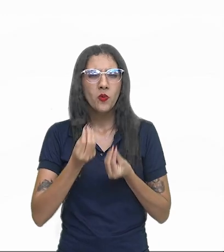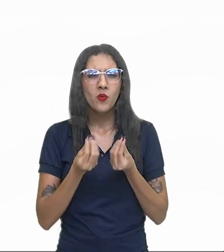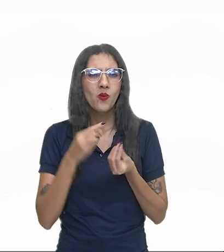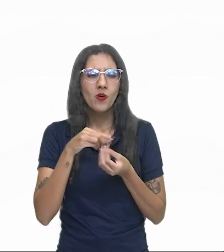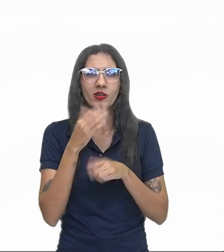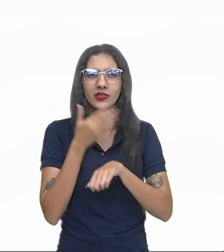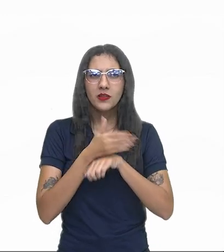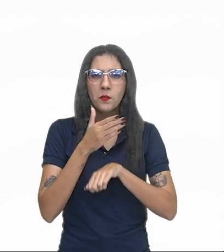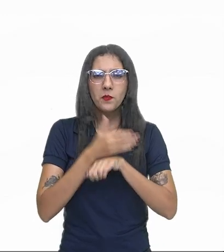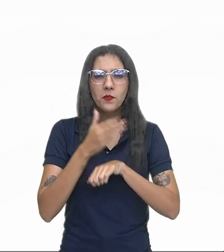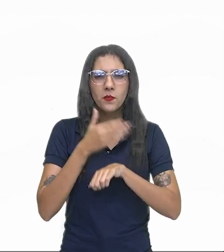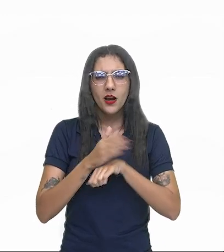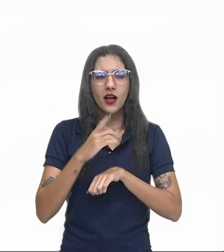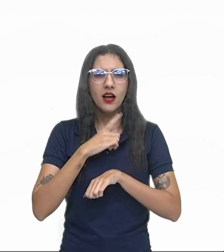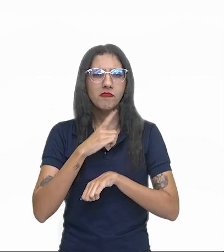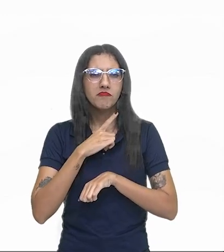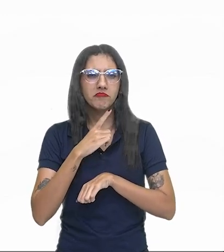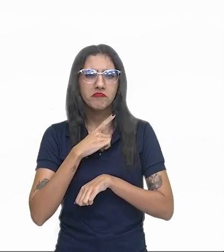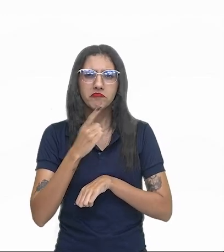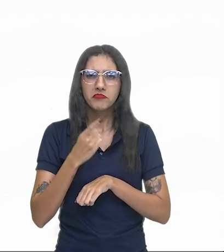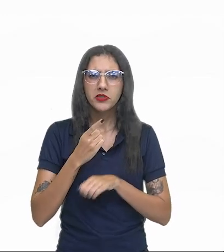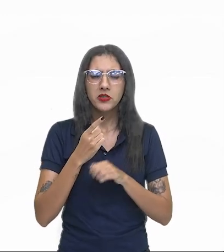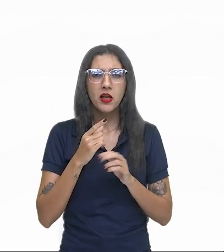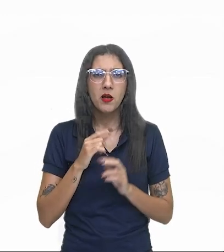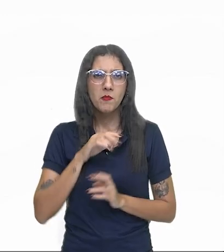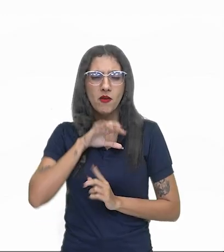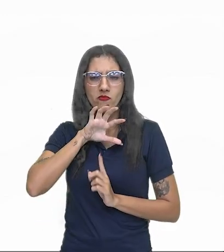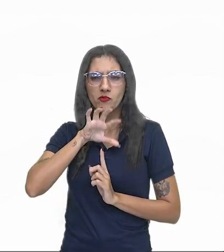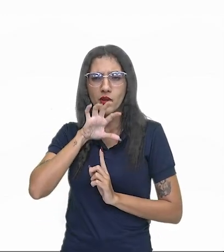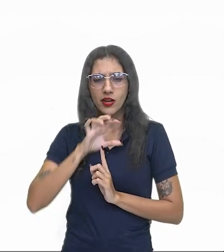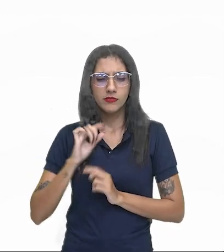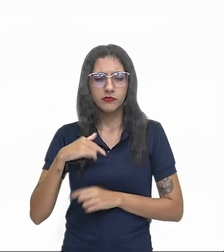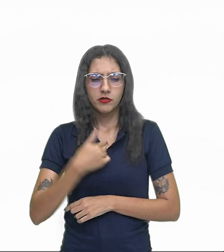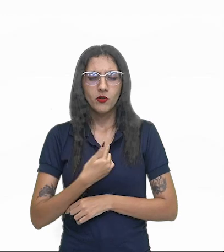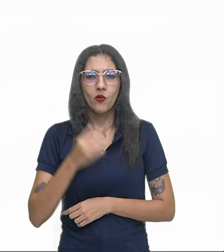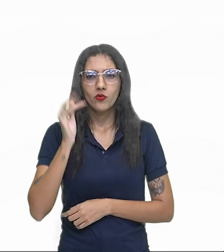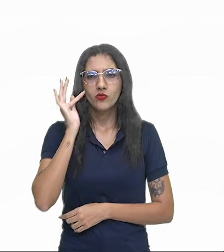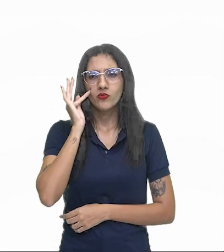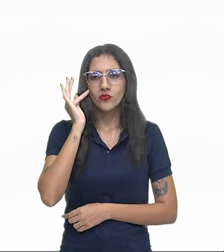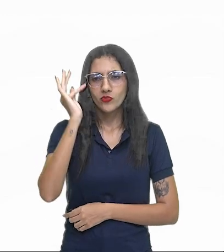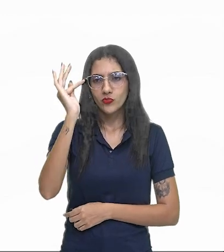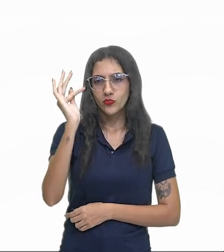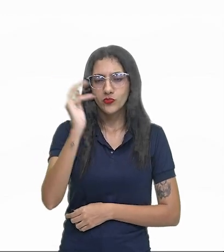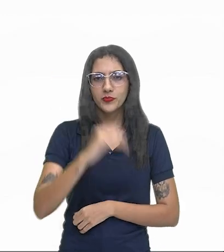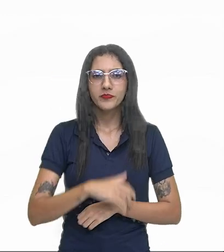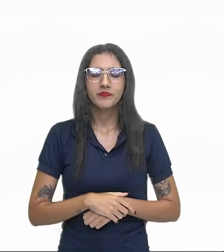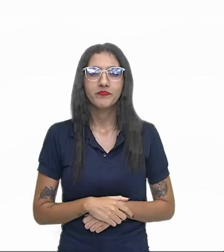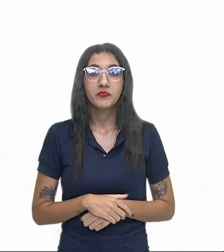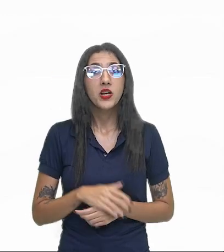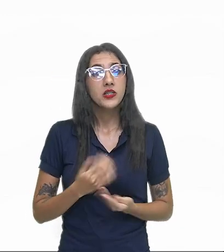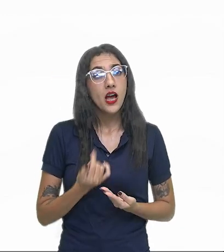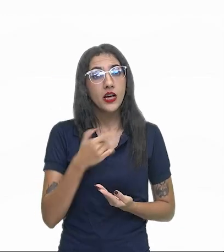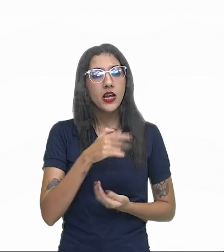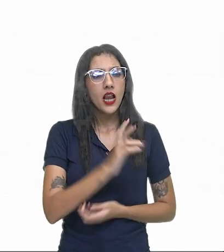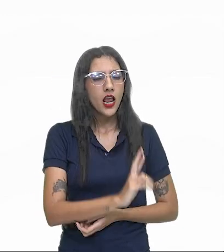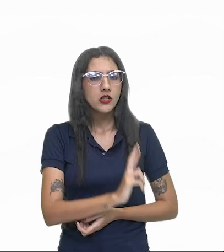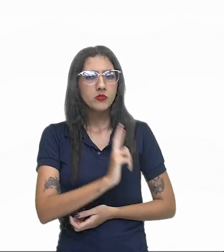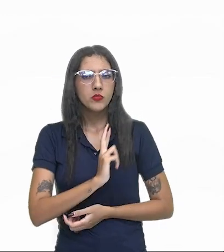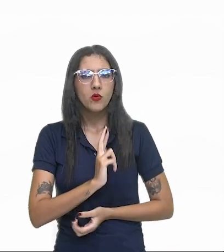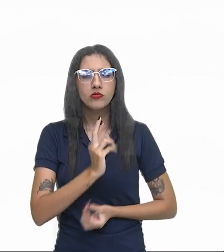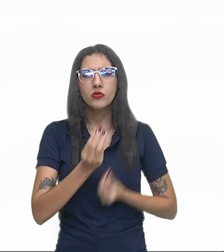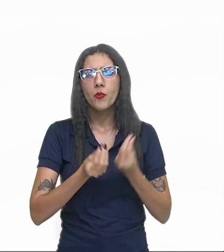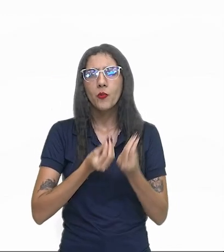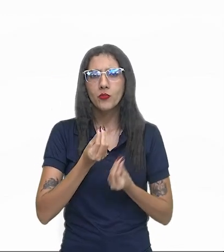exercício vai implicar no nosso futuro? E aí, Mills nos responde o seguinte: